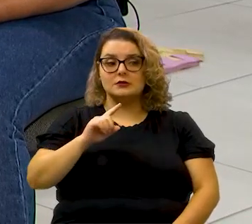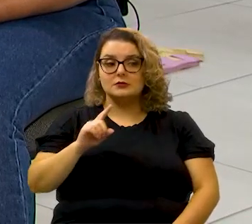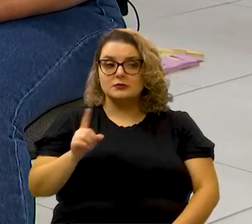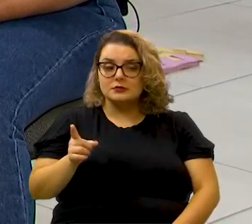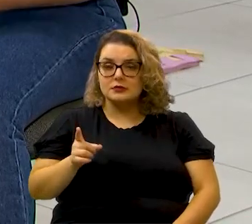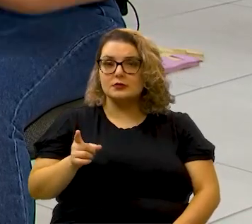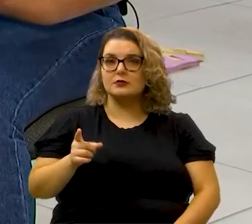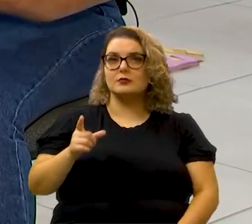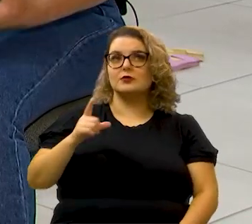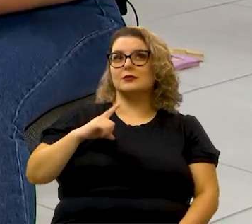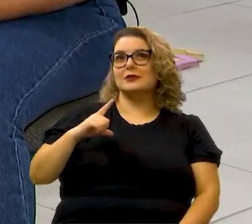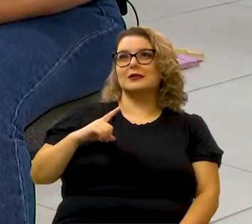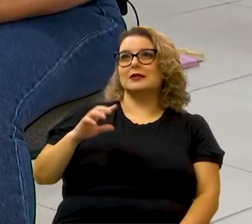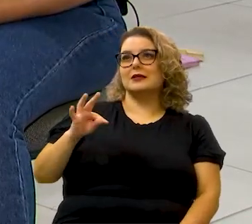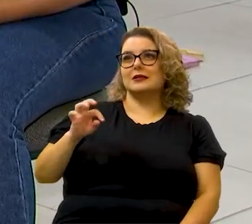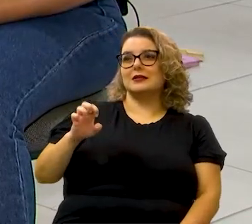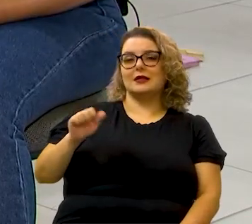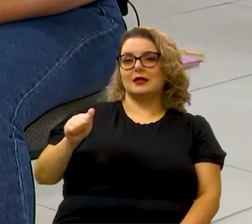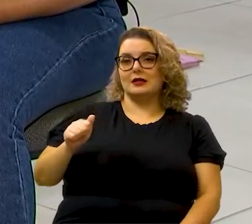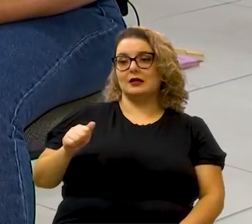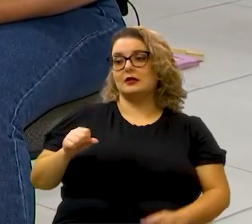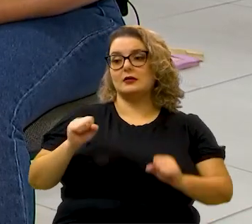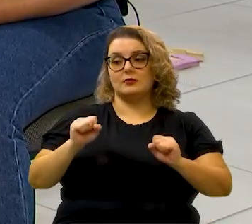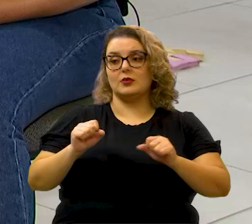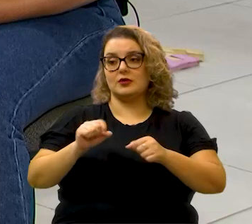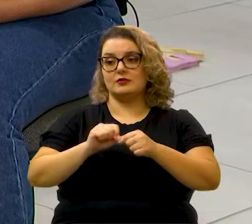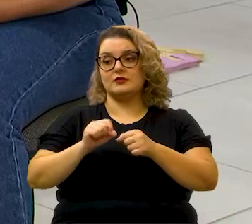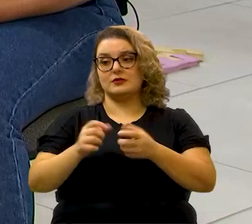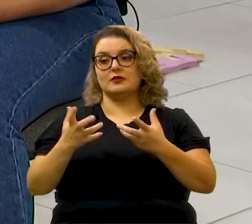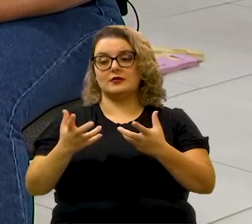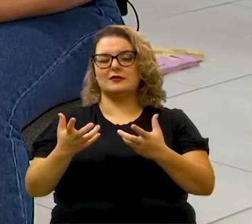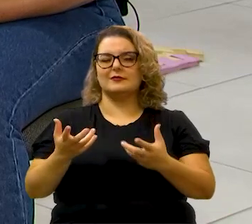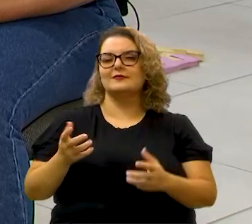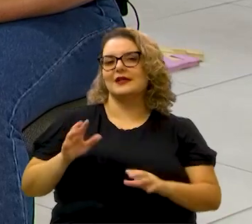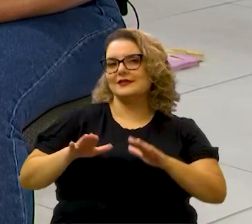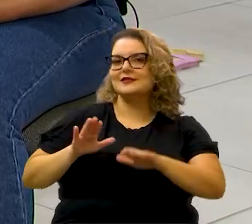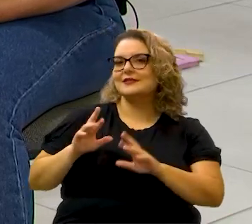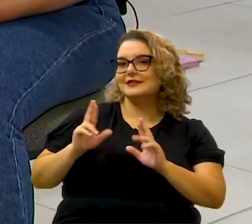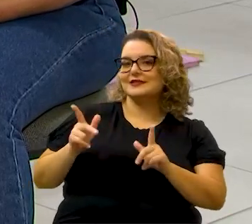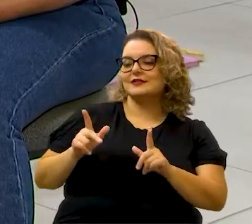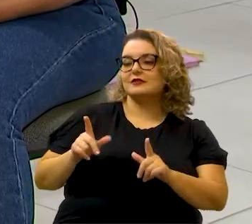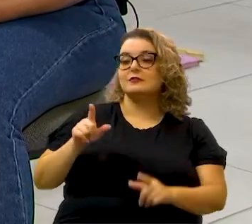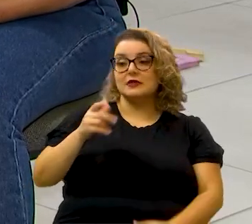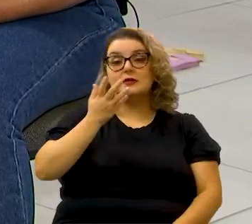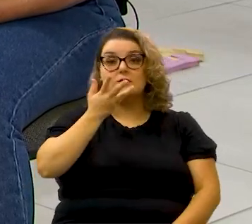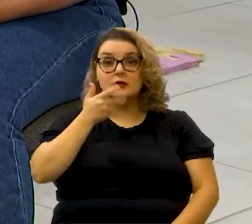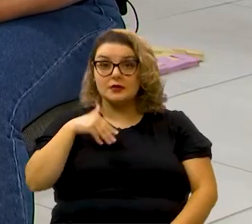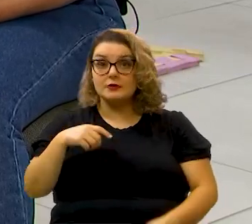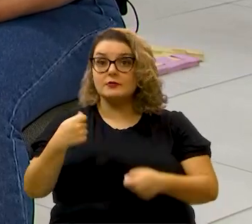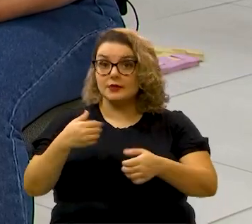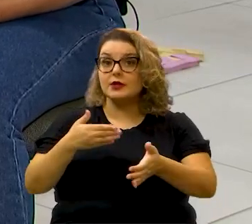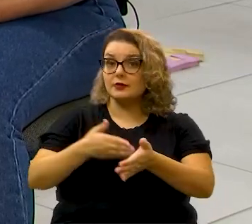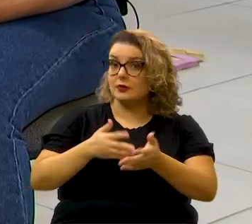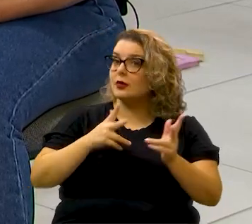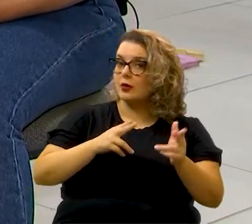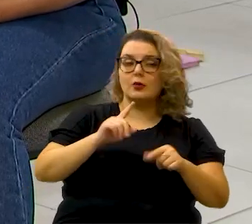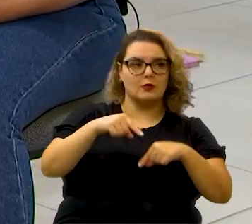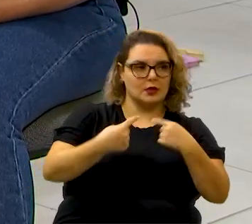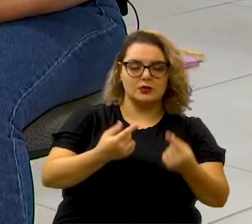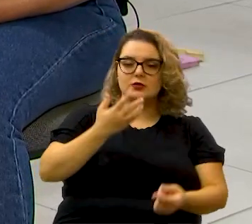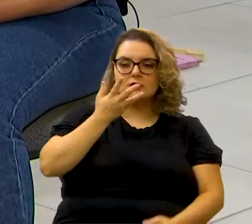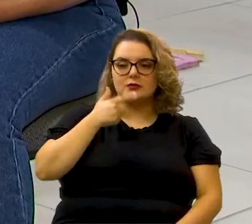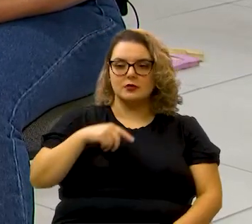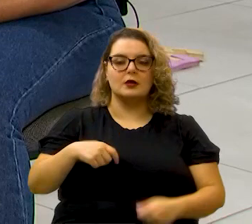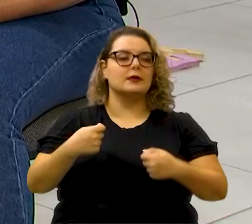é por conta de ter TEA que podem fazer tudo o que quer. Às vezes isso soa até um pouco estranho. Mas são crianças e elas precisam de limites tanto quanto